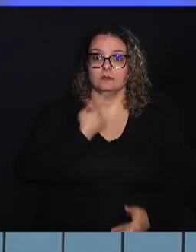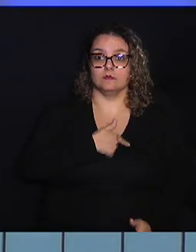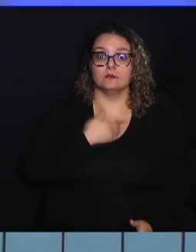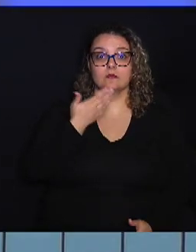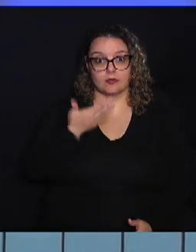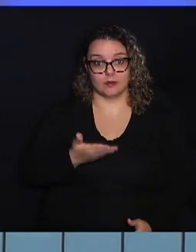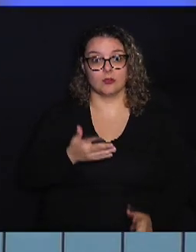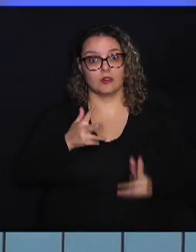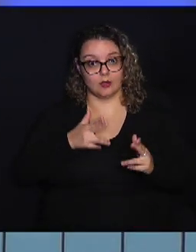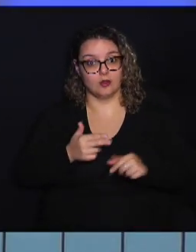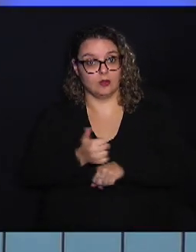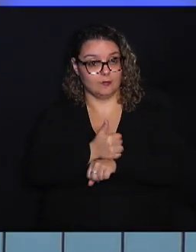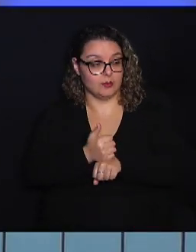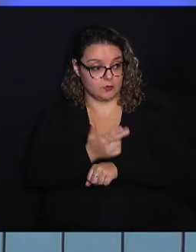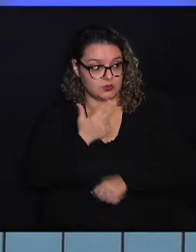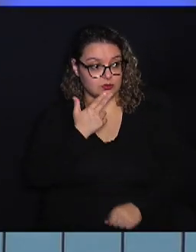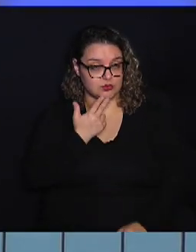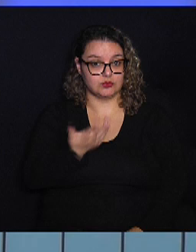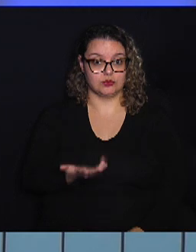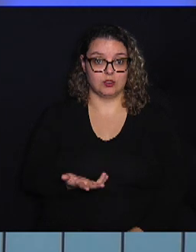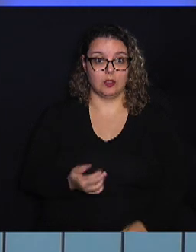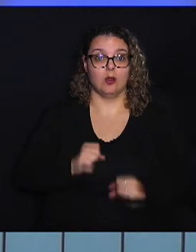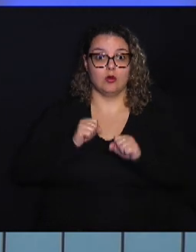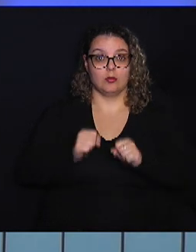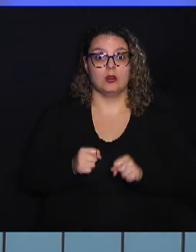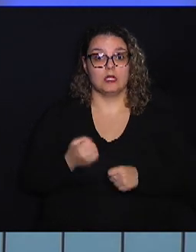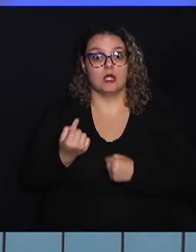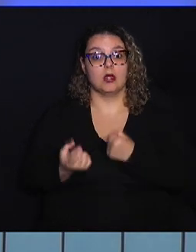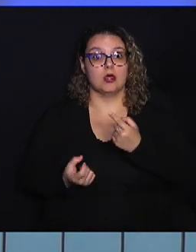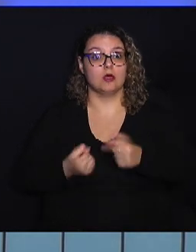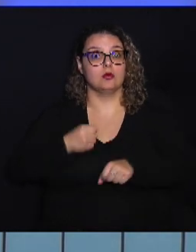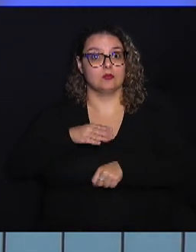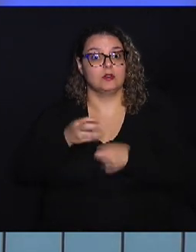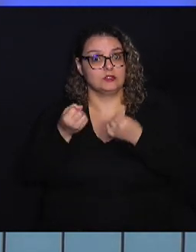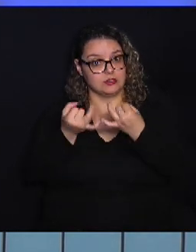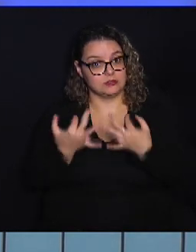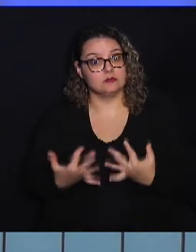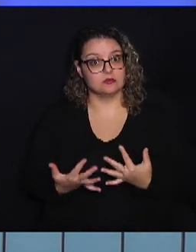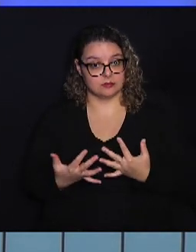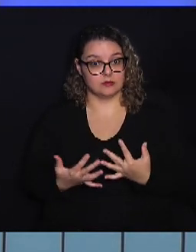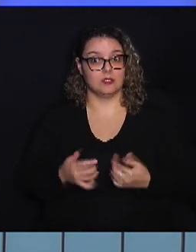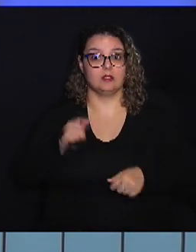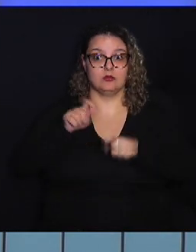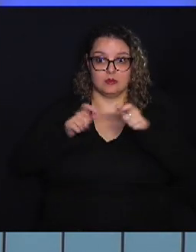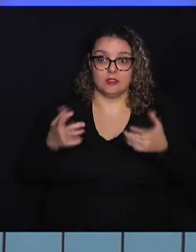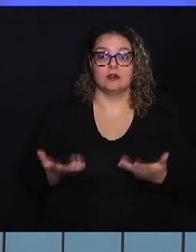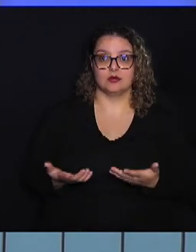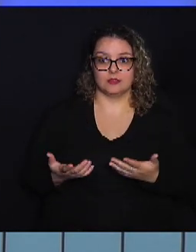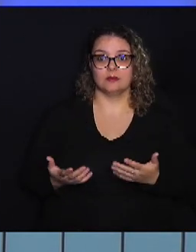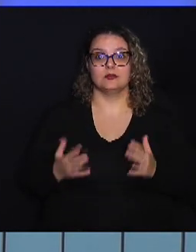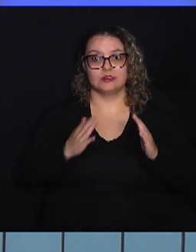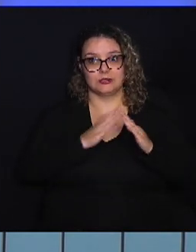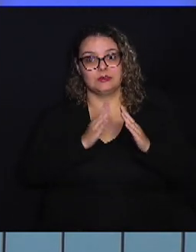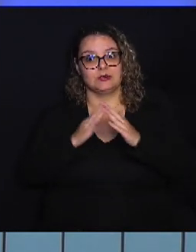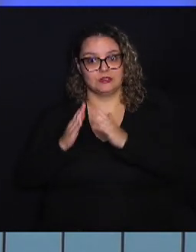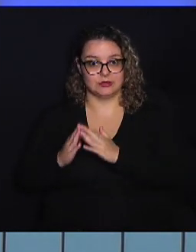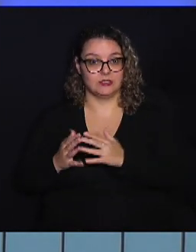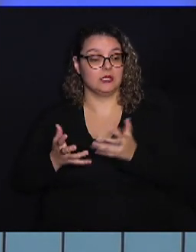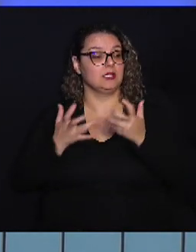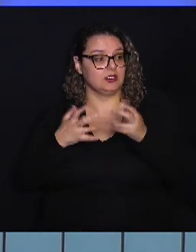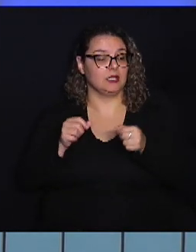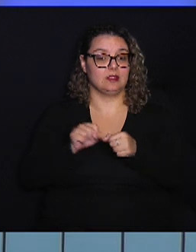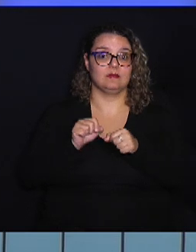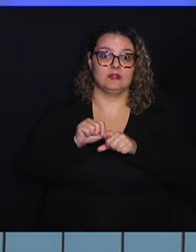como nutricionista, poderia deixar algumas dicas e orientações, né, para as pessoas que estão em casa e querem fazer